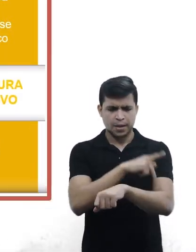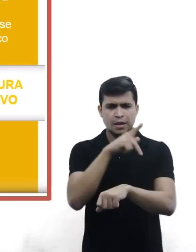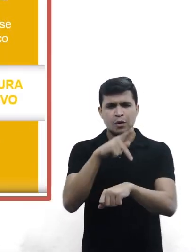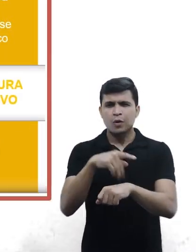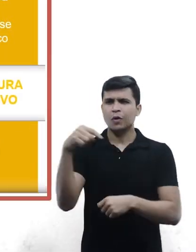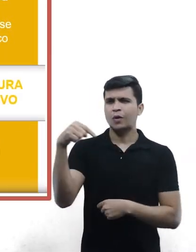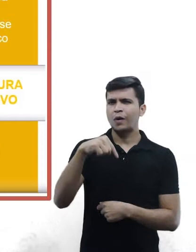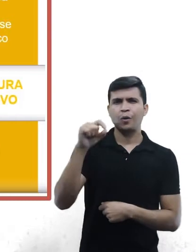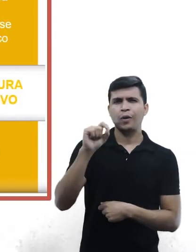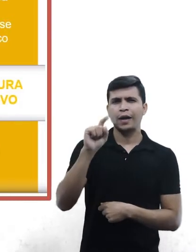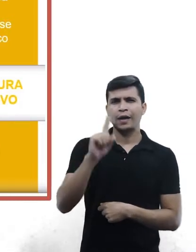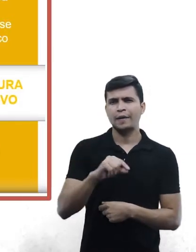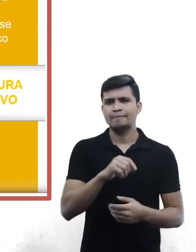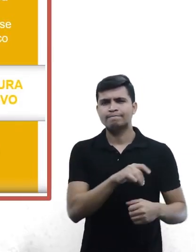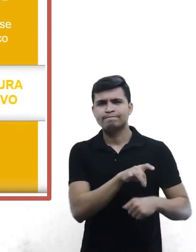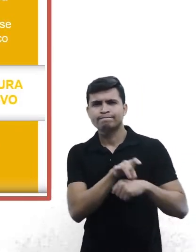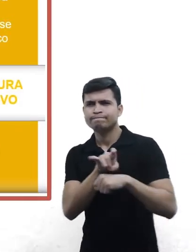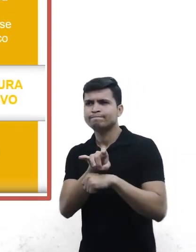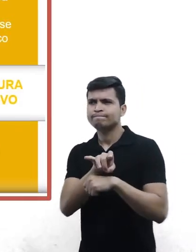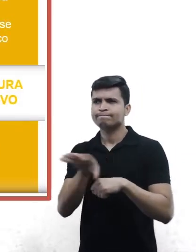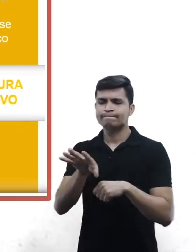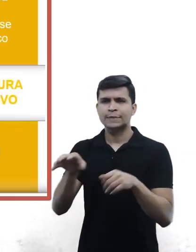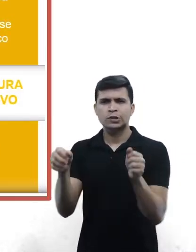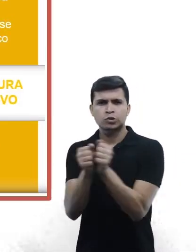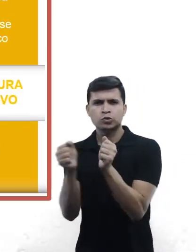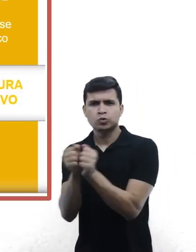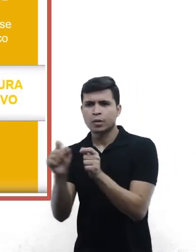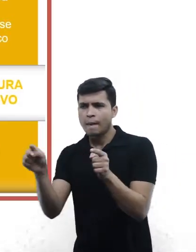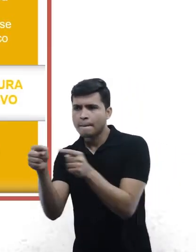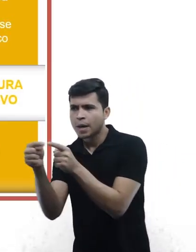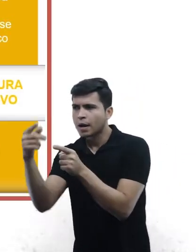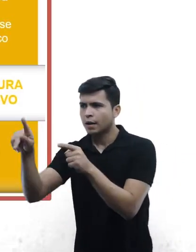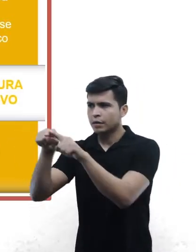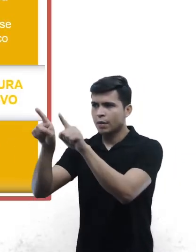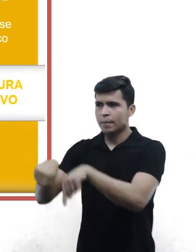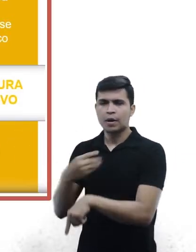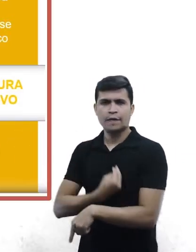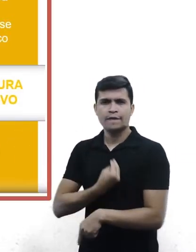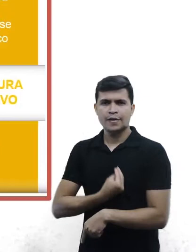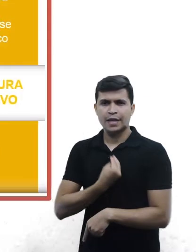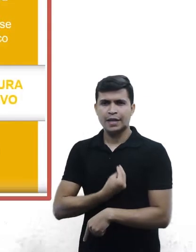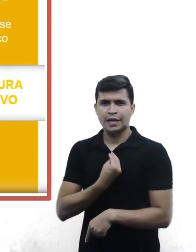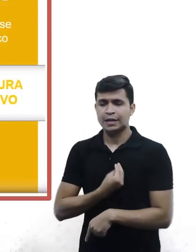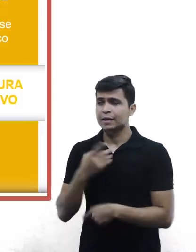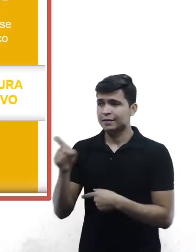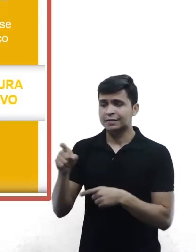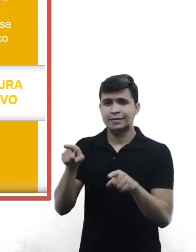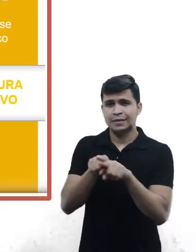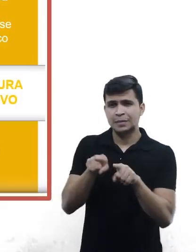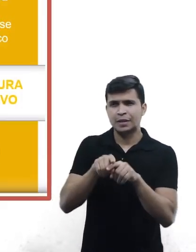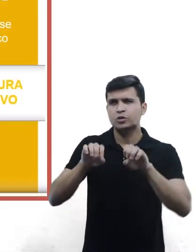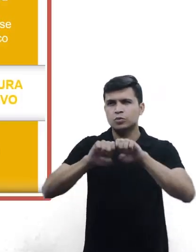atividades pedagógicas que pressuponham um follow-up mais frequente e próximo quanto às metas estabelecidas para essas